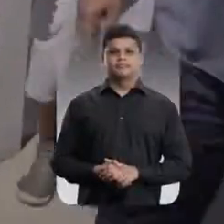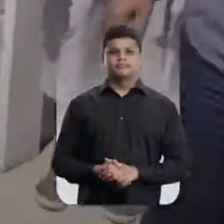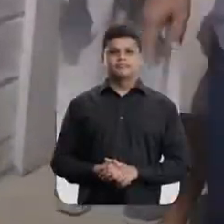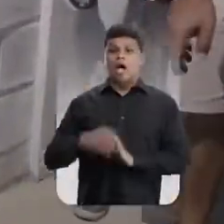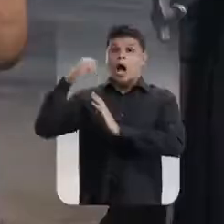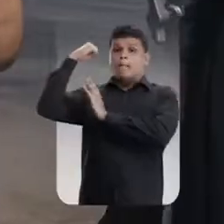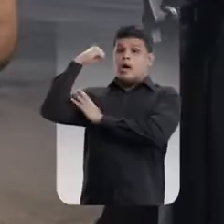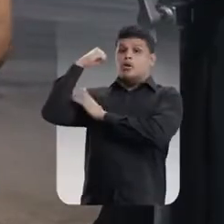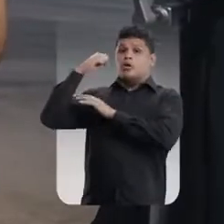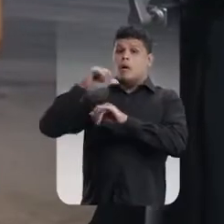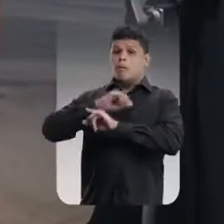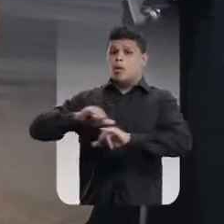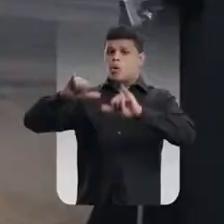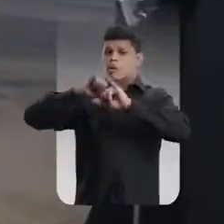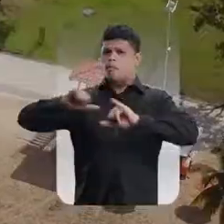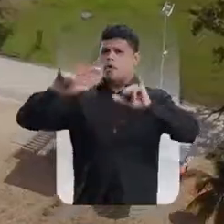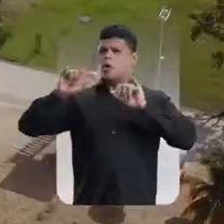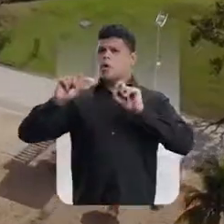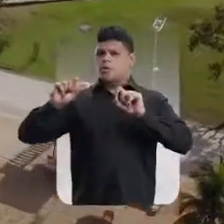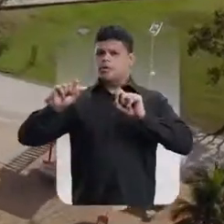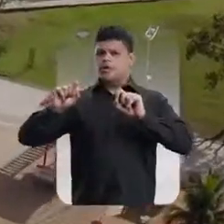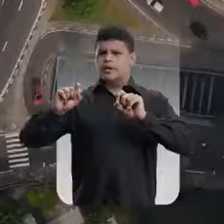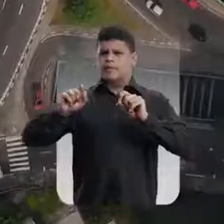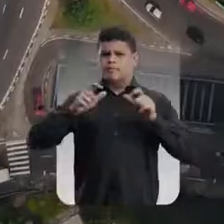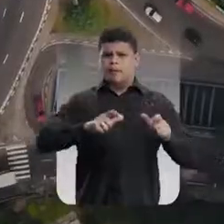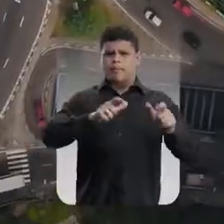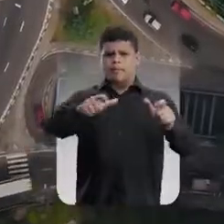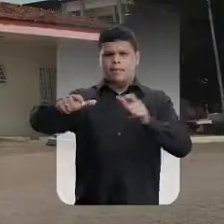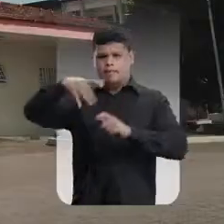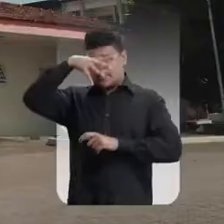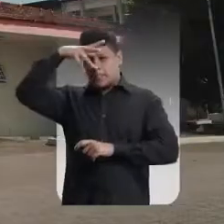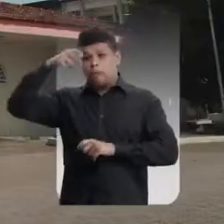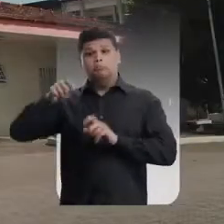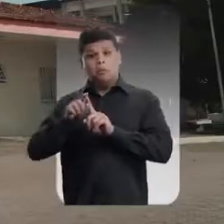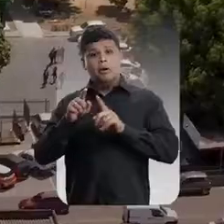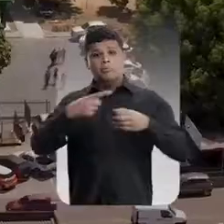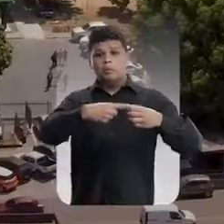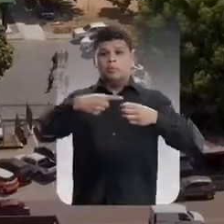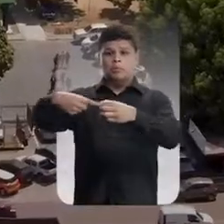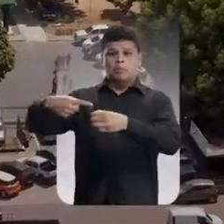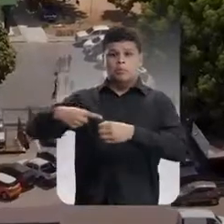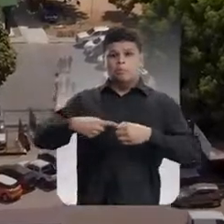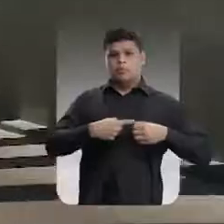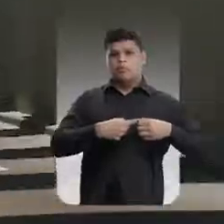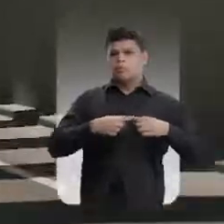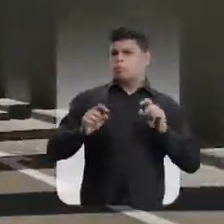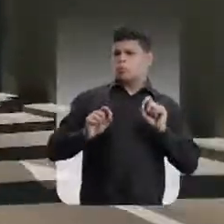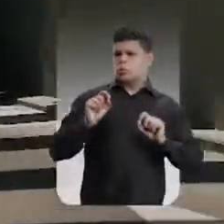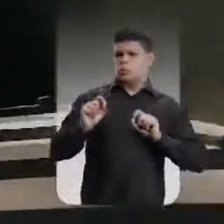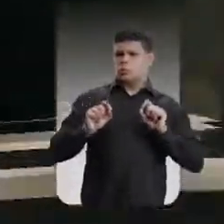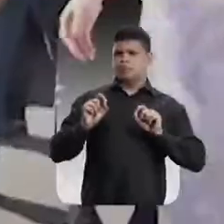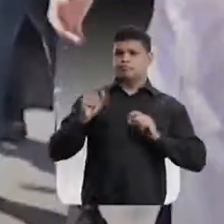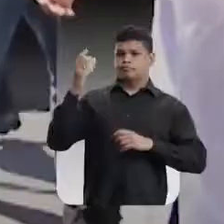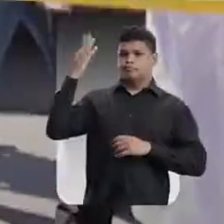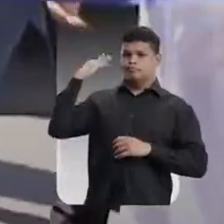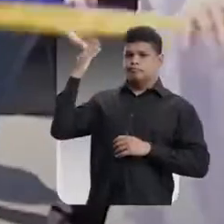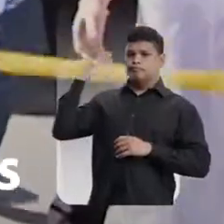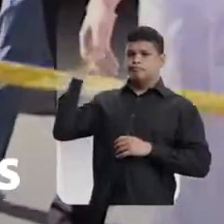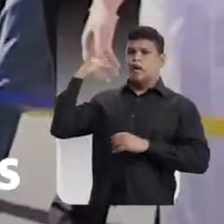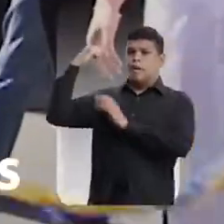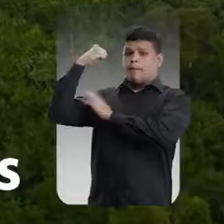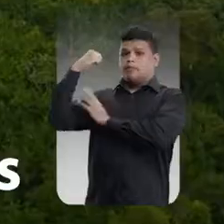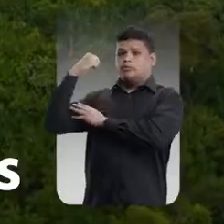A melhor propaganda de amazonino está espalhada pelas ruas e bairros de Manaus e de todo Amazonas. Sempre que